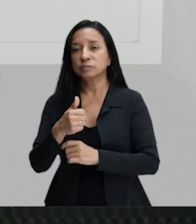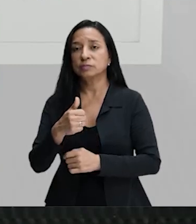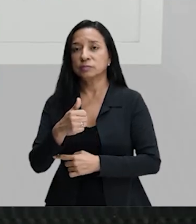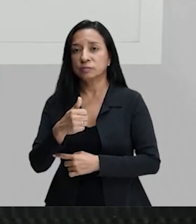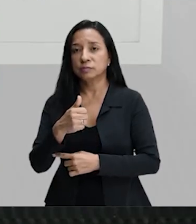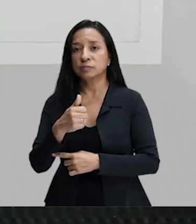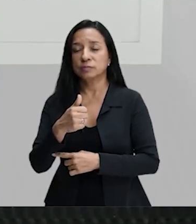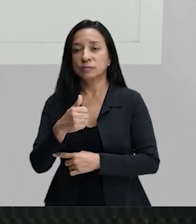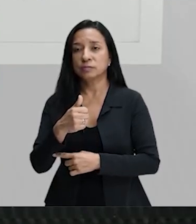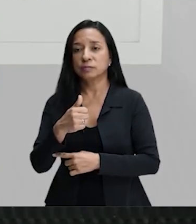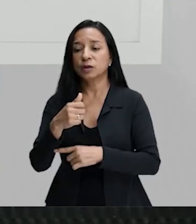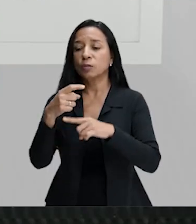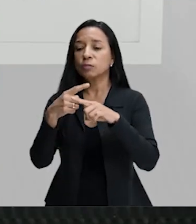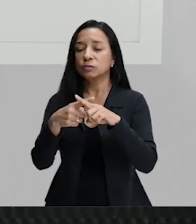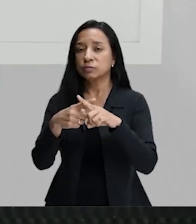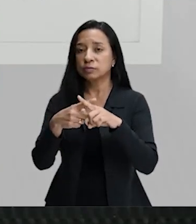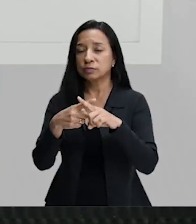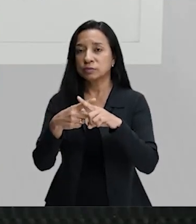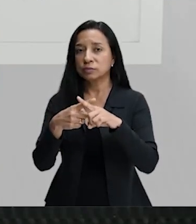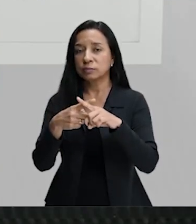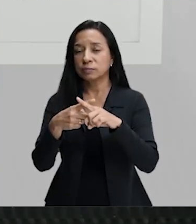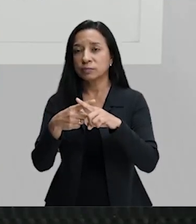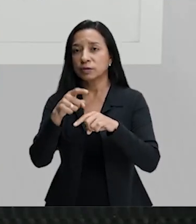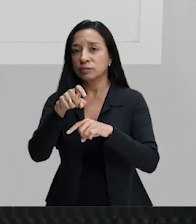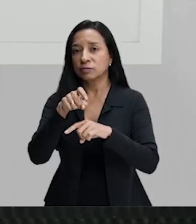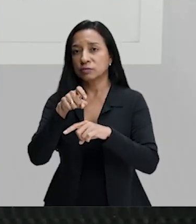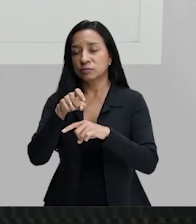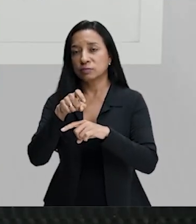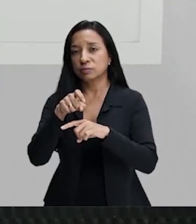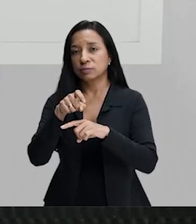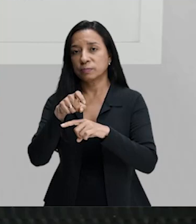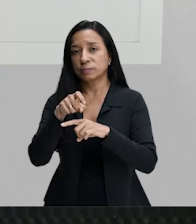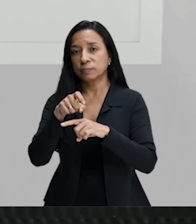certo? Multiplicado por x